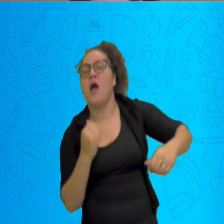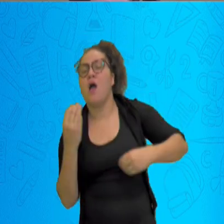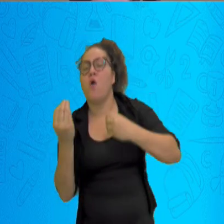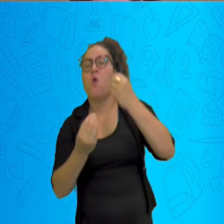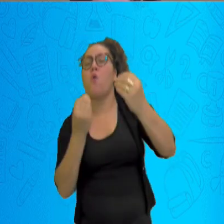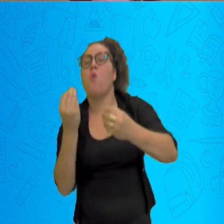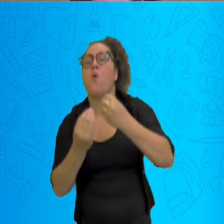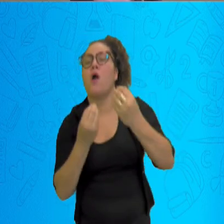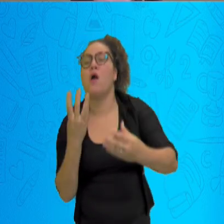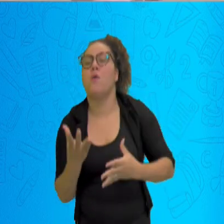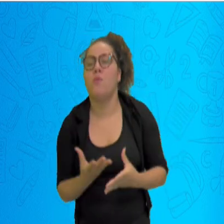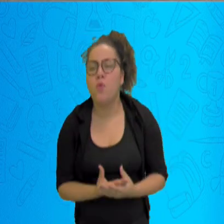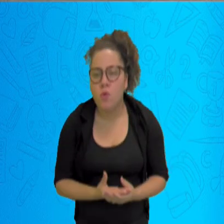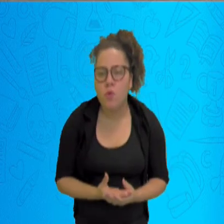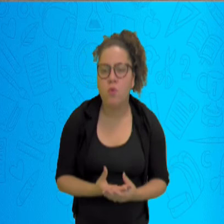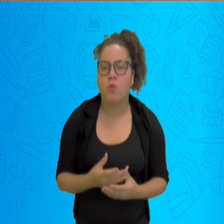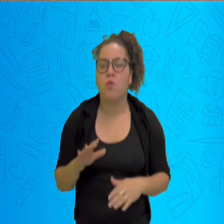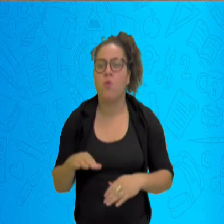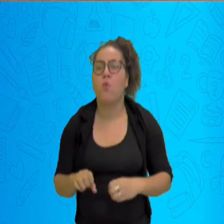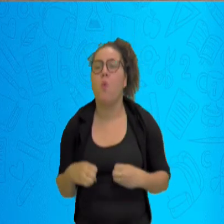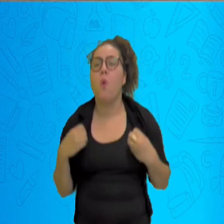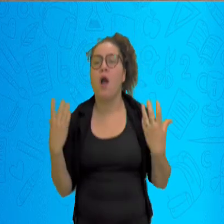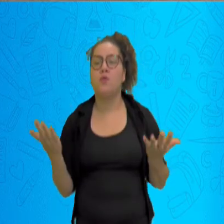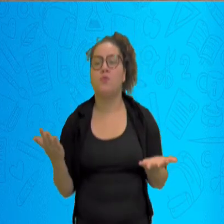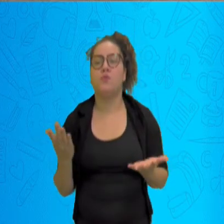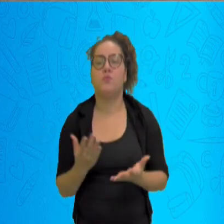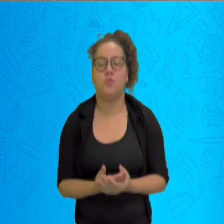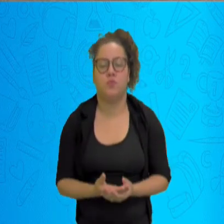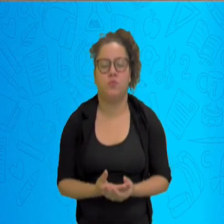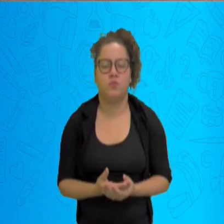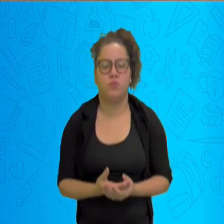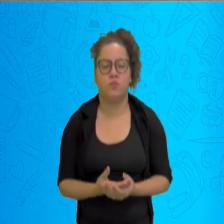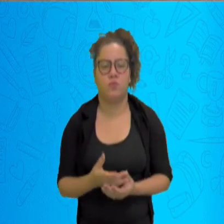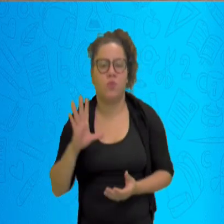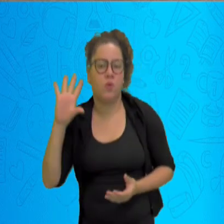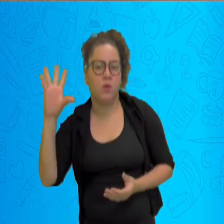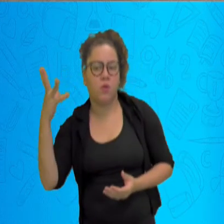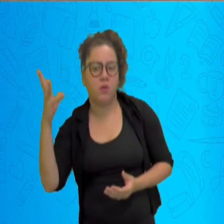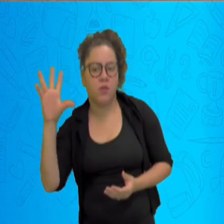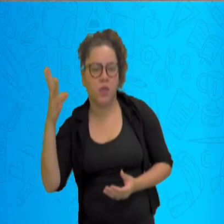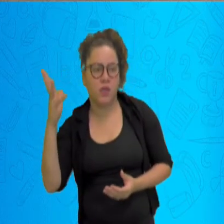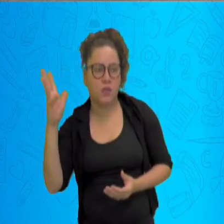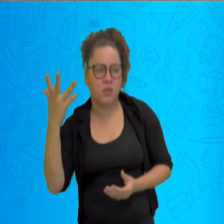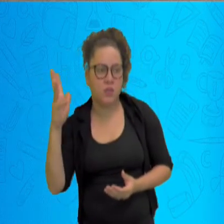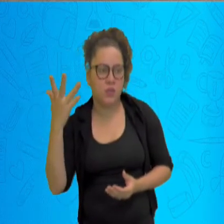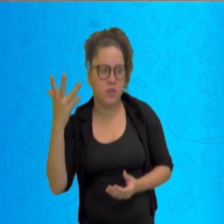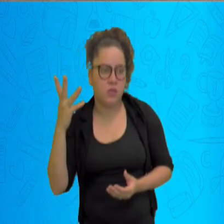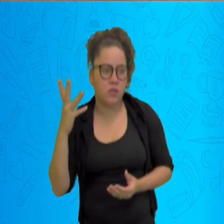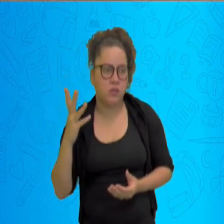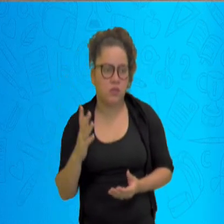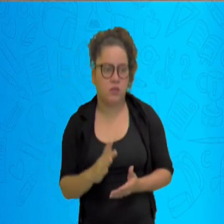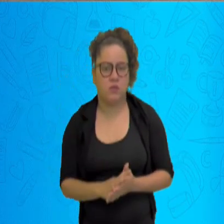sólido para o estado líquido? Quando acontece o